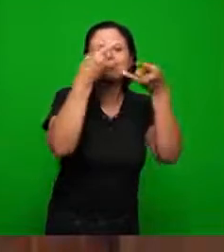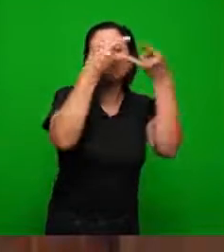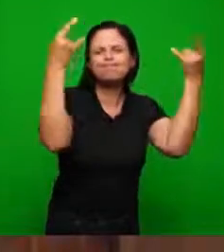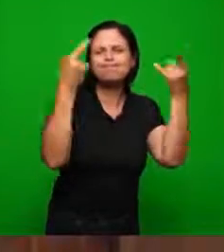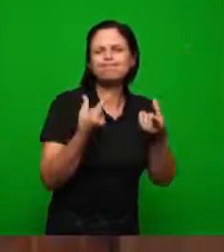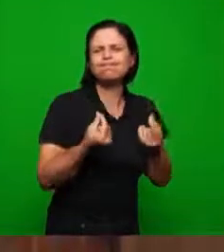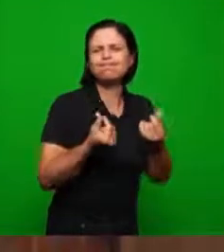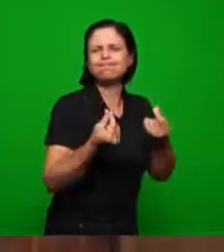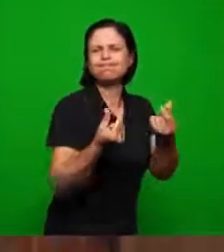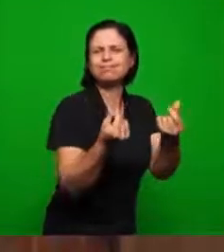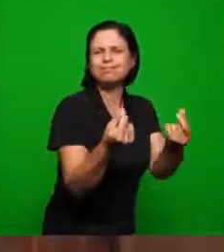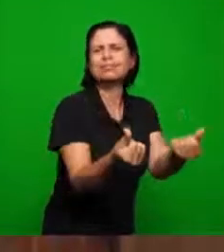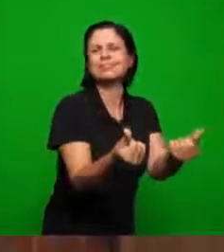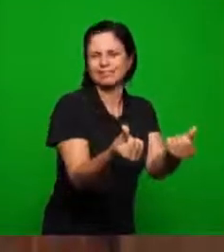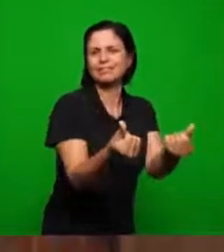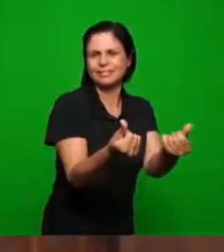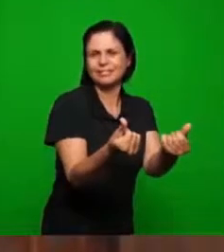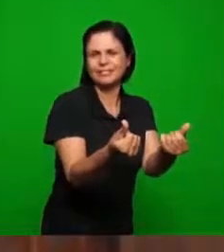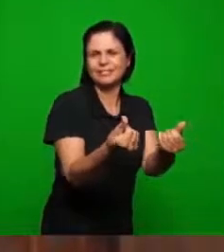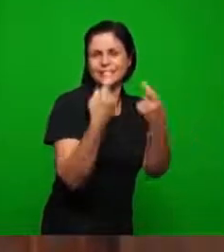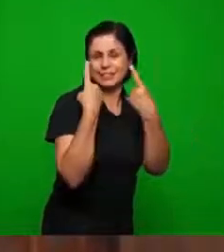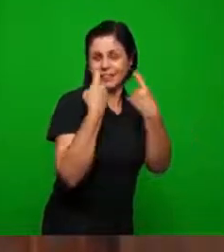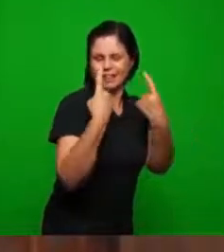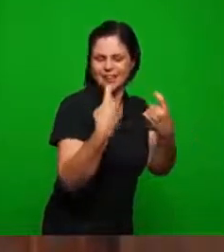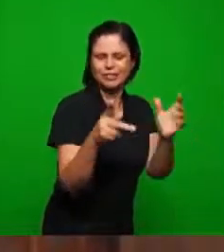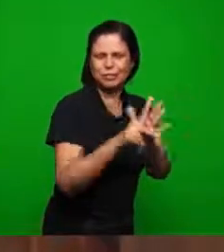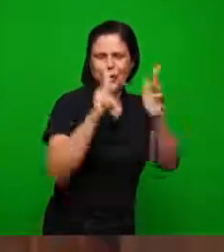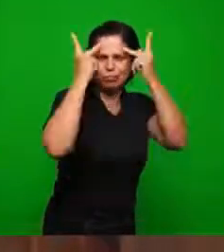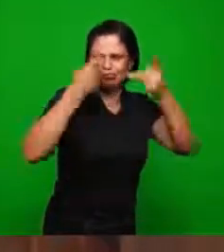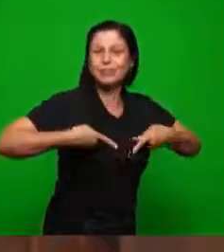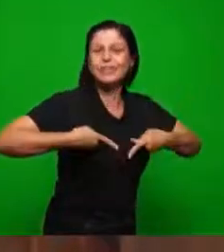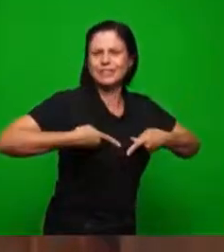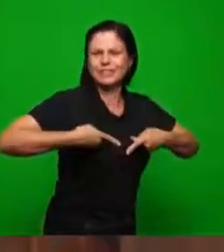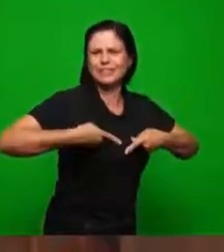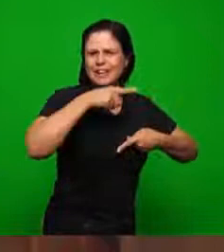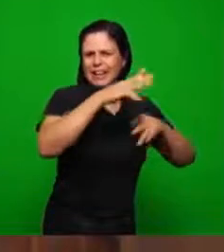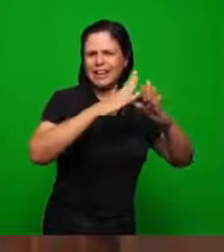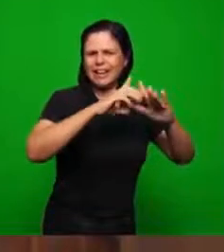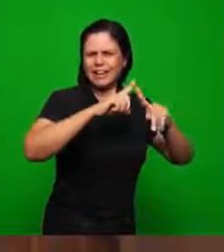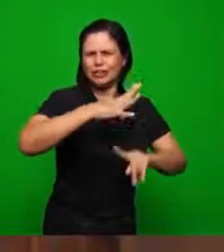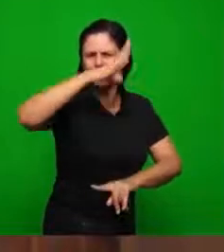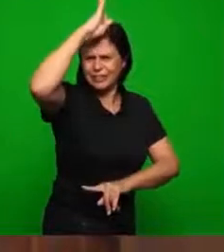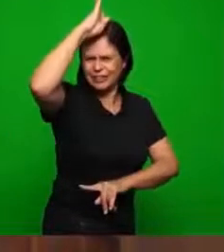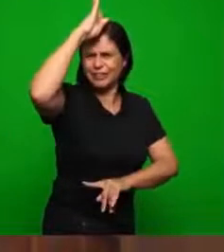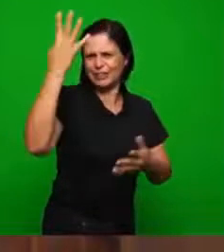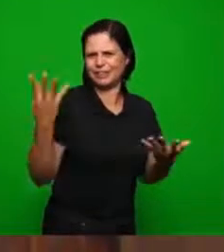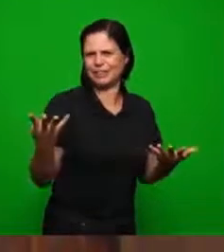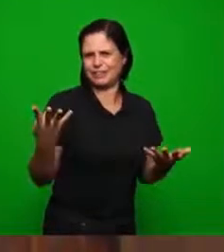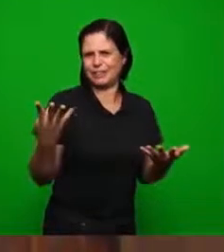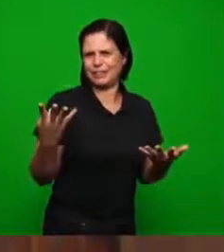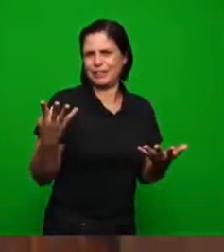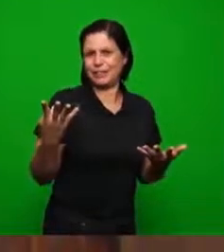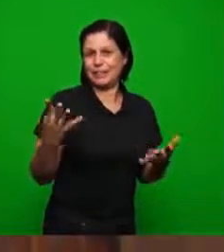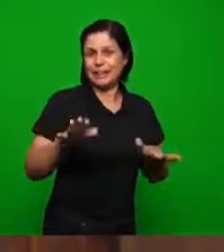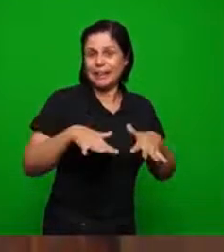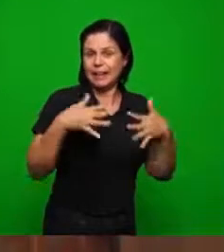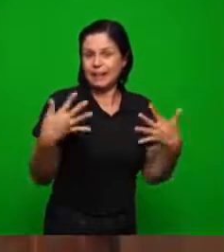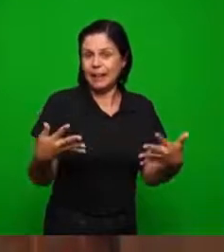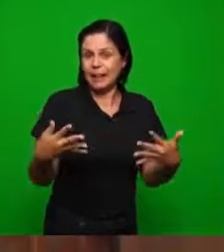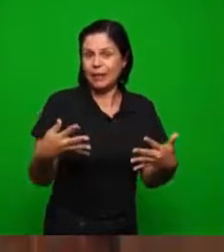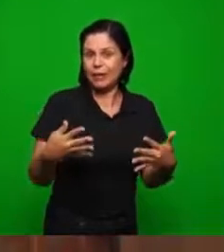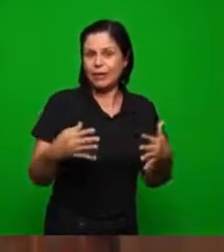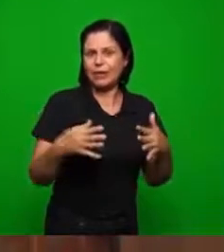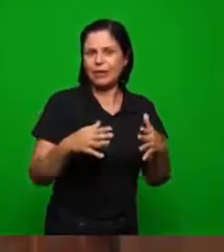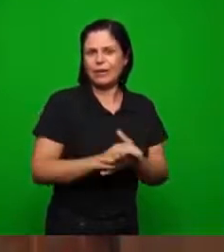homem. Ele ocupava, ocultava e tornava desprezado,